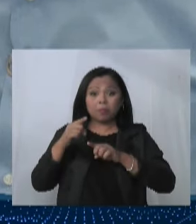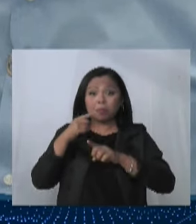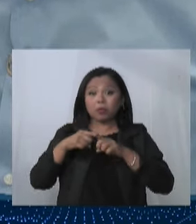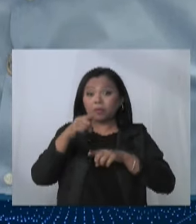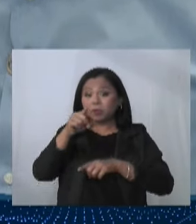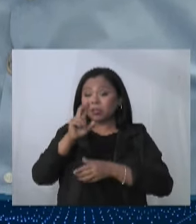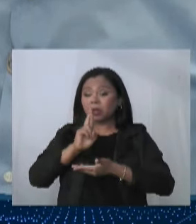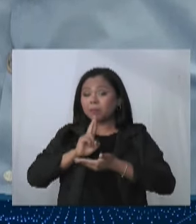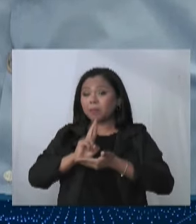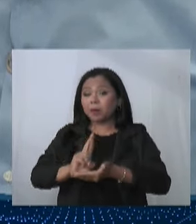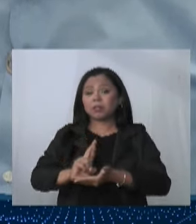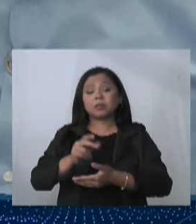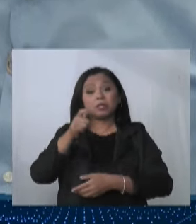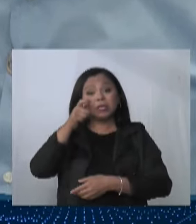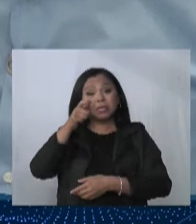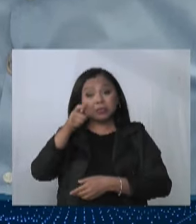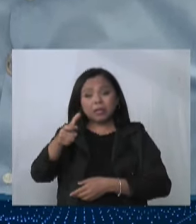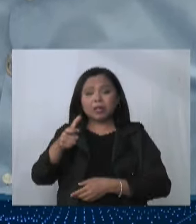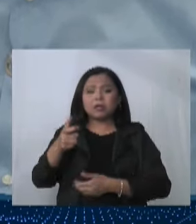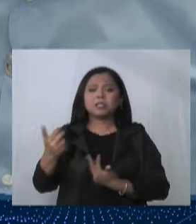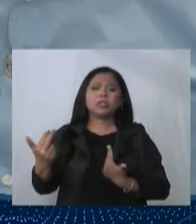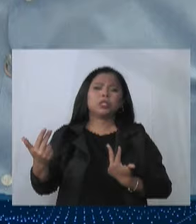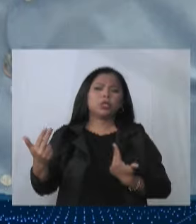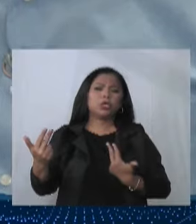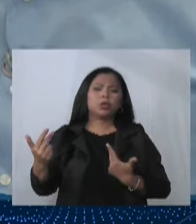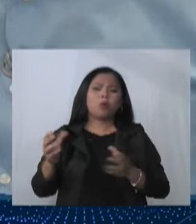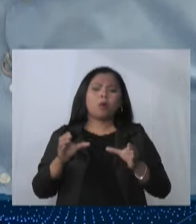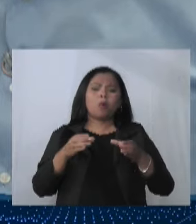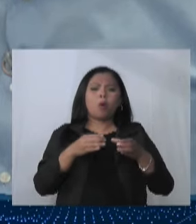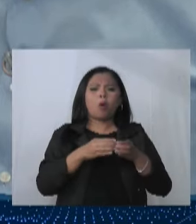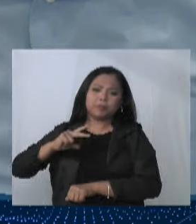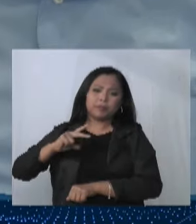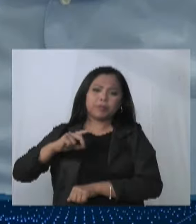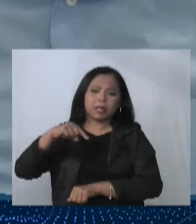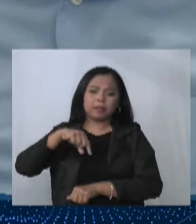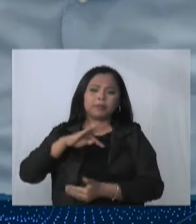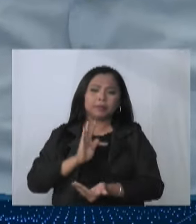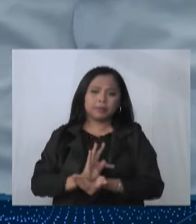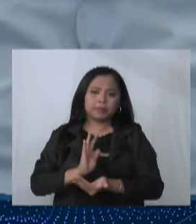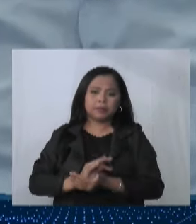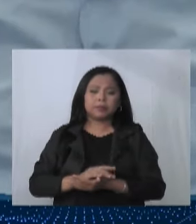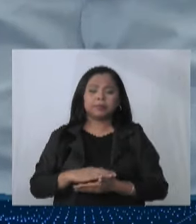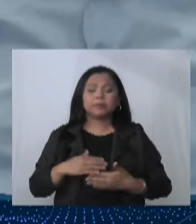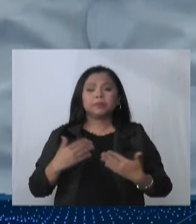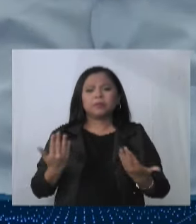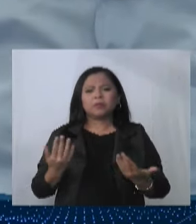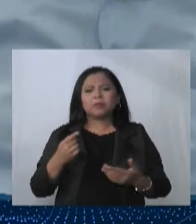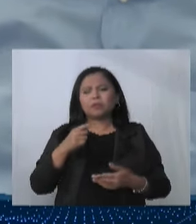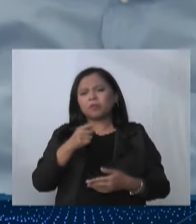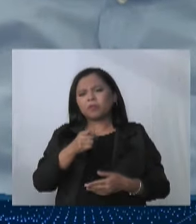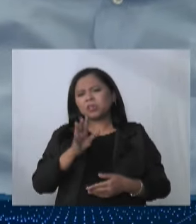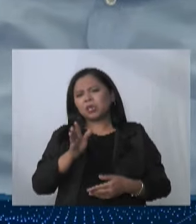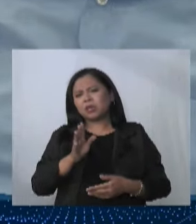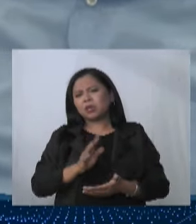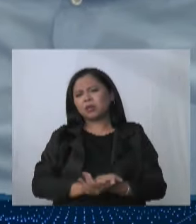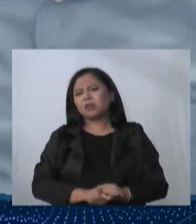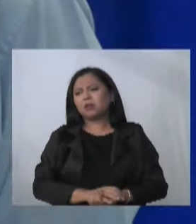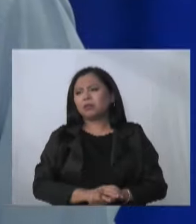da mesma classe, dos ricos, dos milionários dessa cidade do estado. Professor Geraldo, você é tão radical